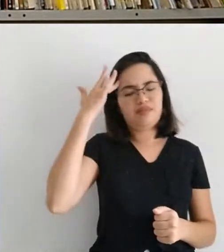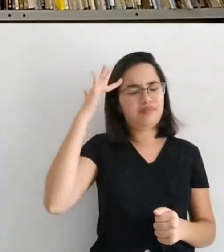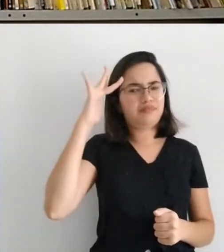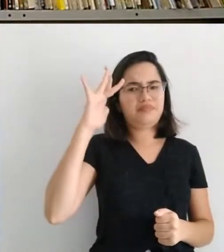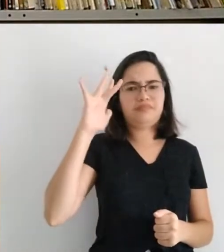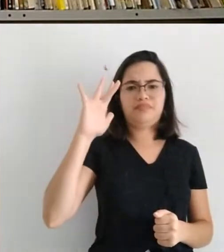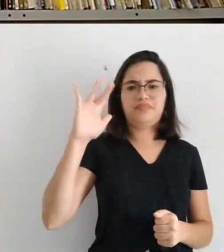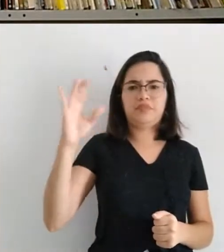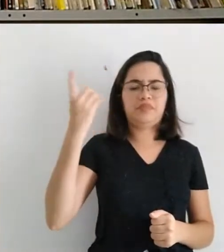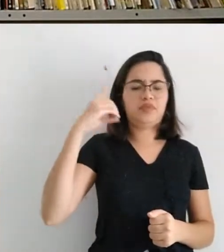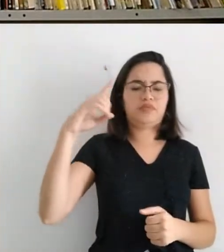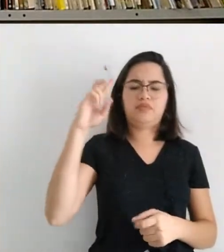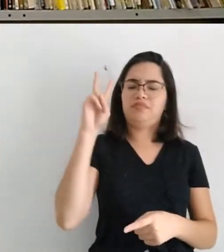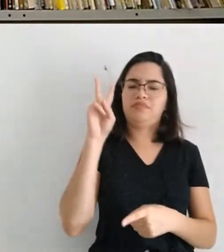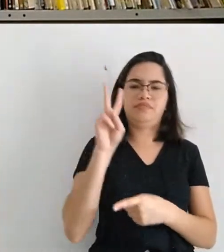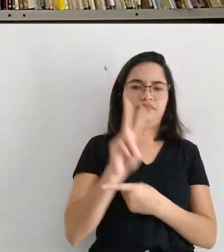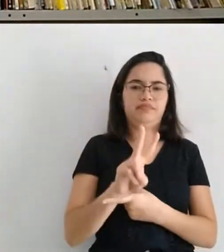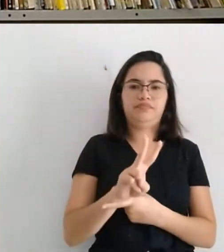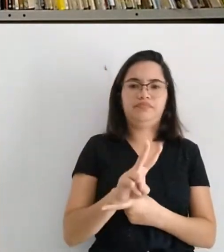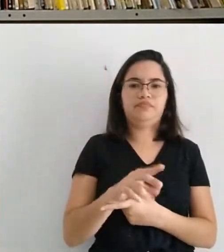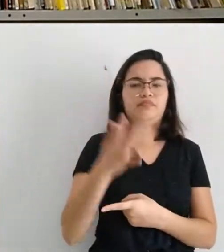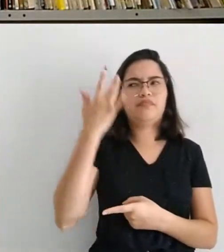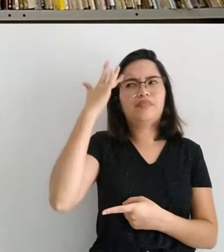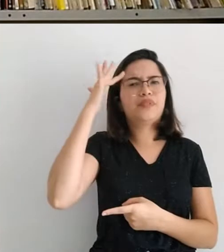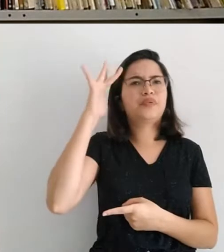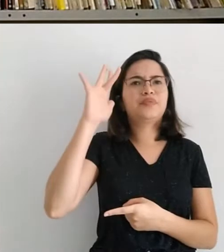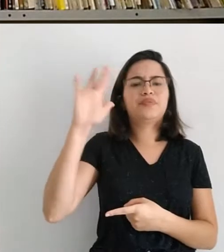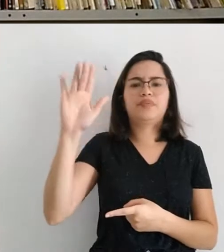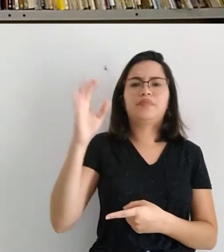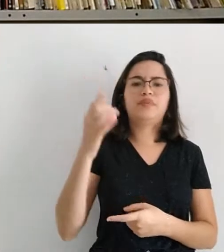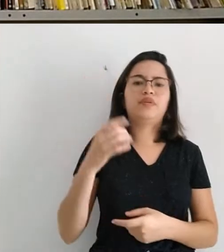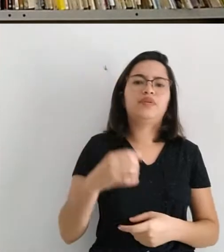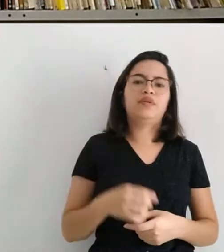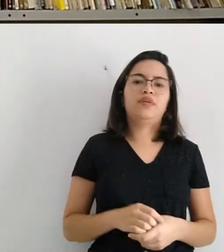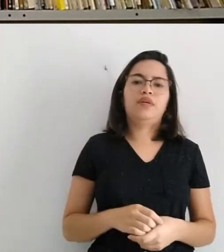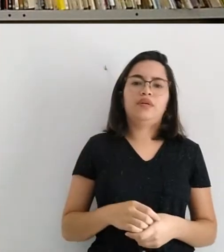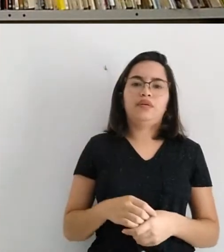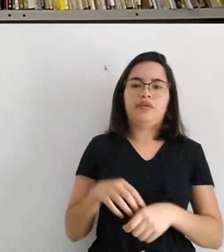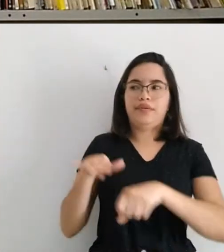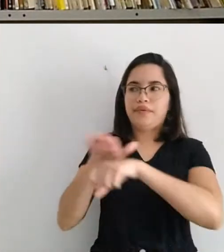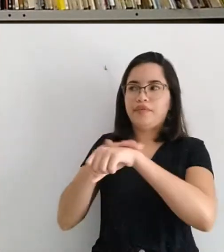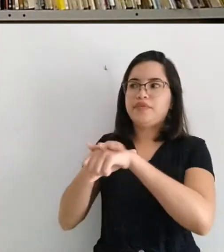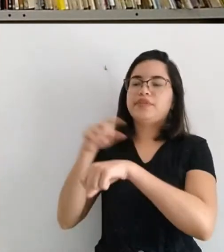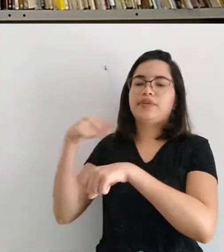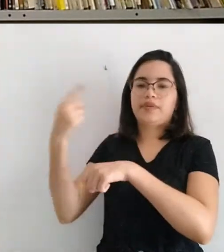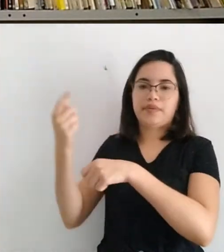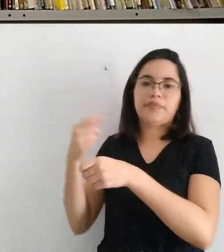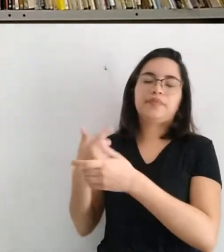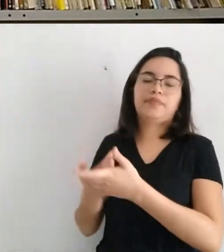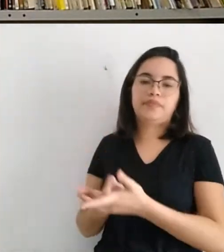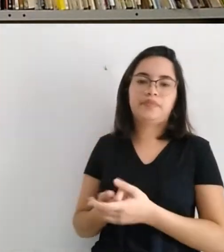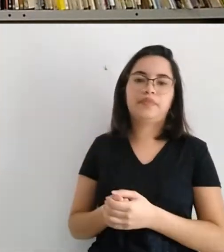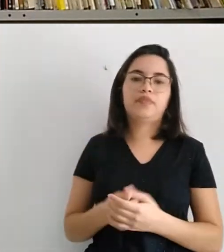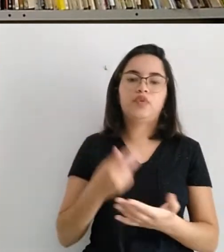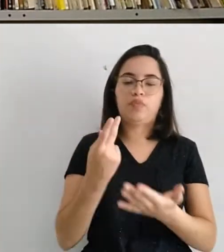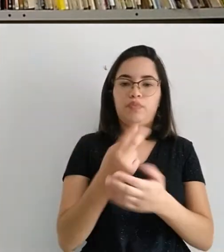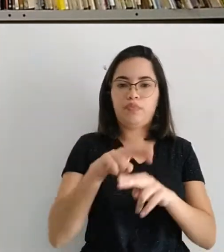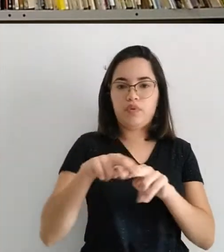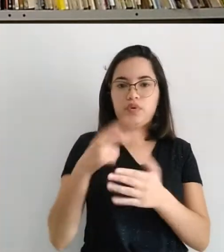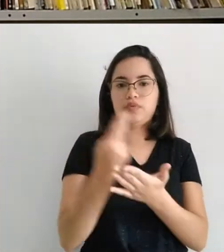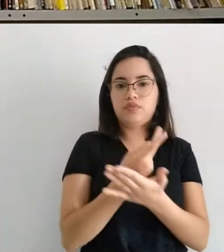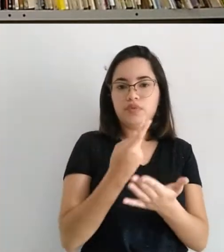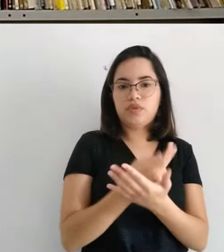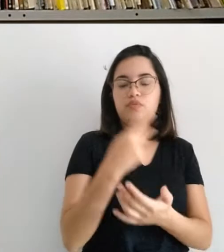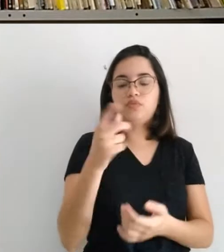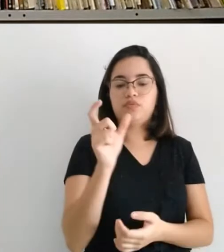que Deus estava vendo, não sabia que ele iria prestar conta dos seus erros, das